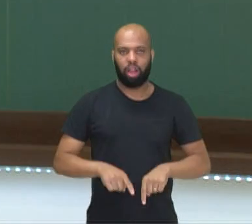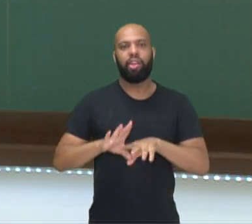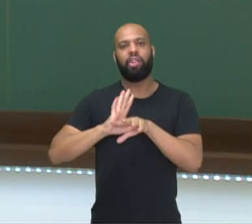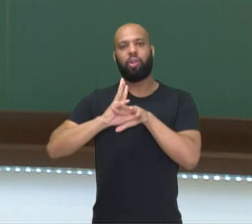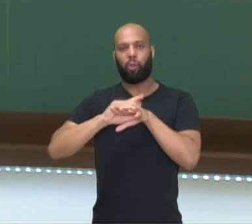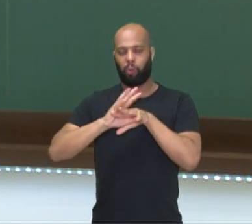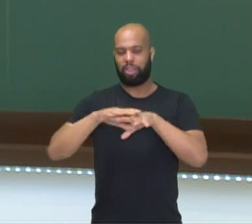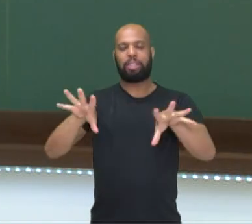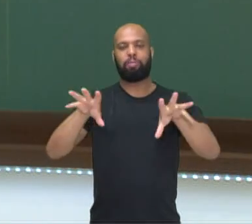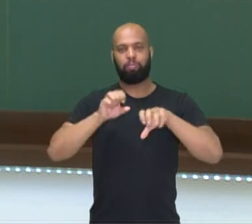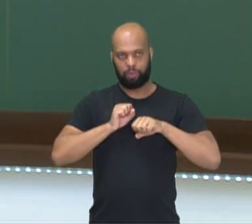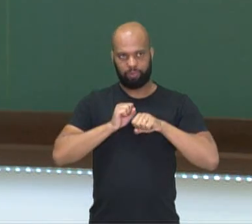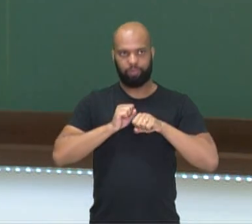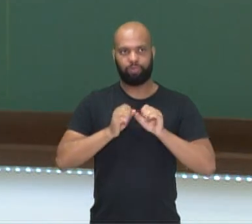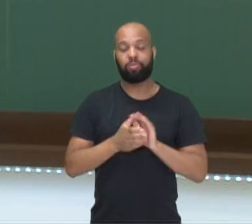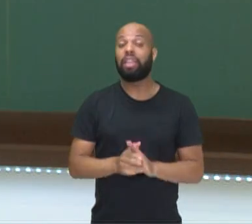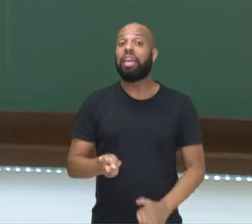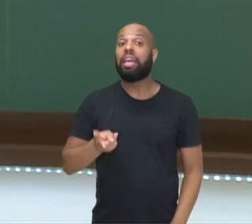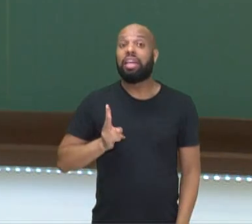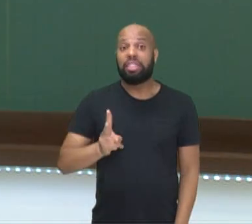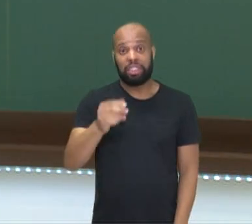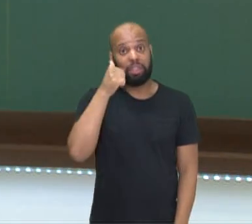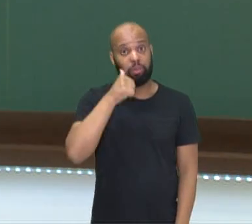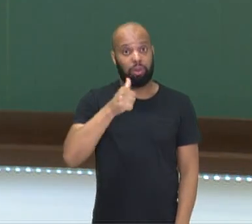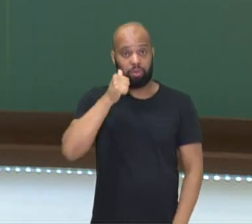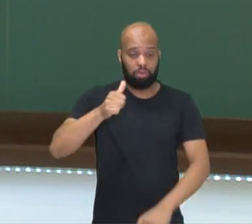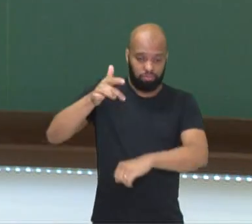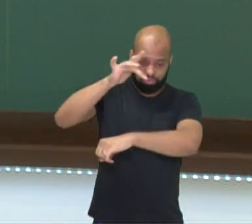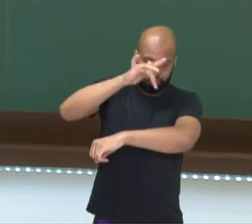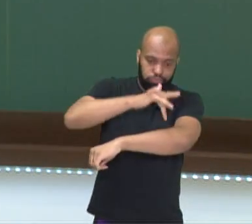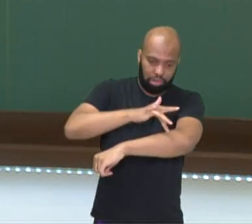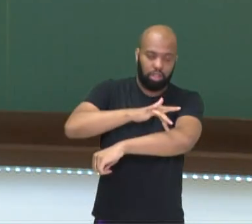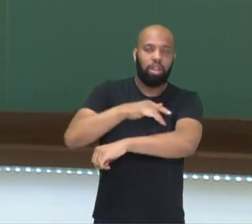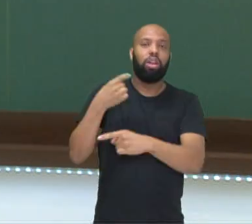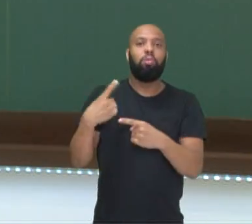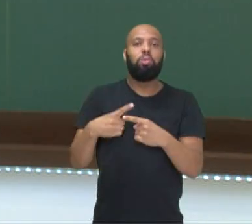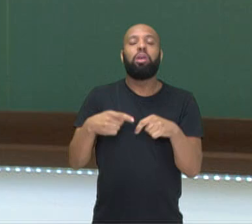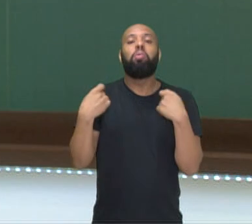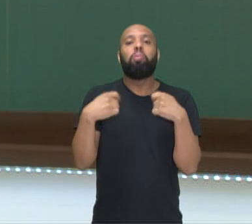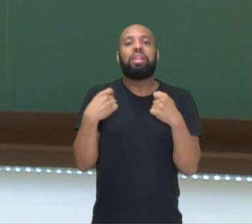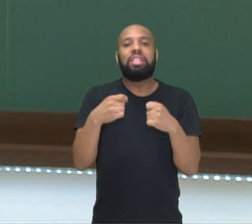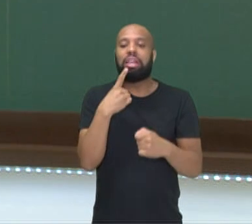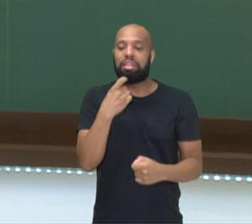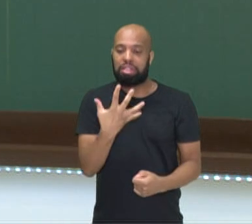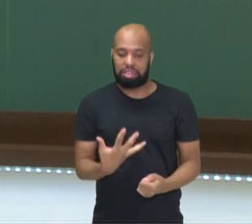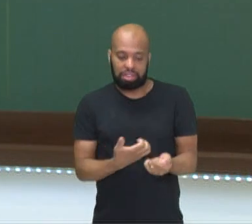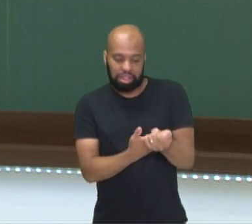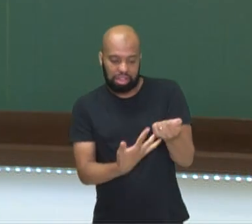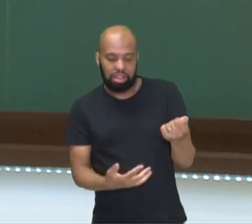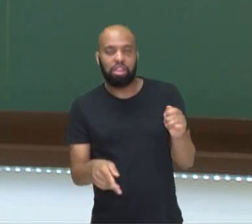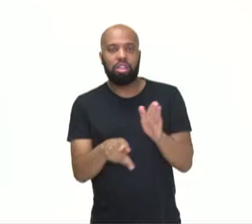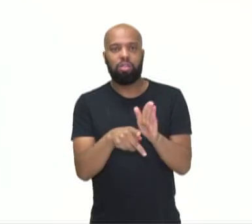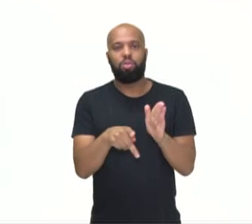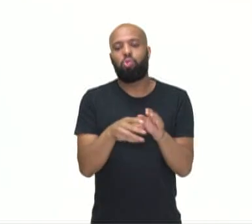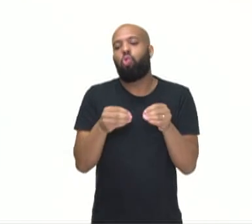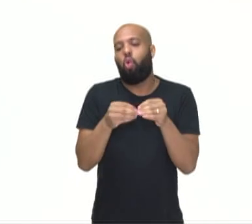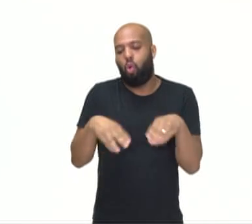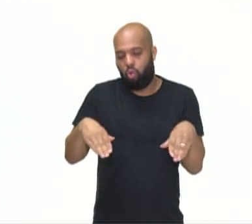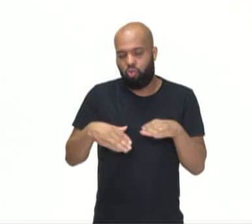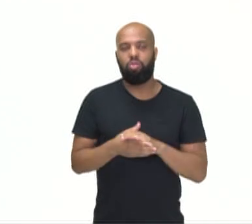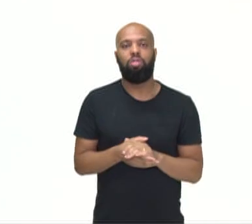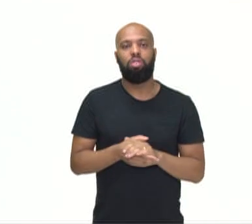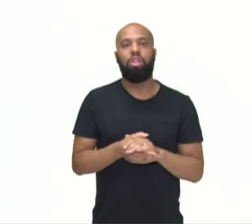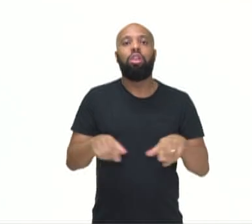doentes. Então, é sempre a fêmea que pica as pessoas, porque necessita do sangue para o amadurecimento dos seus ovos, e o